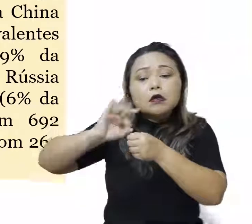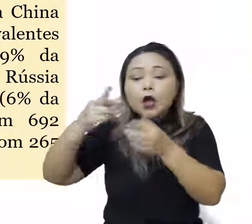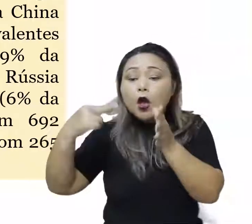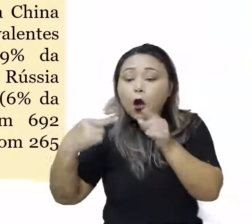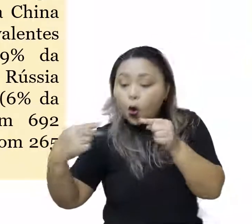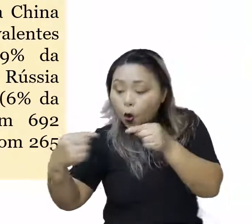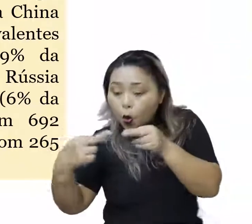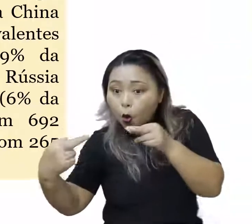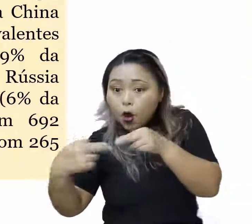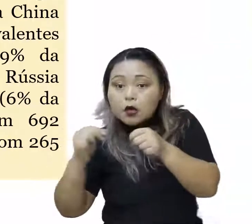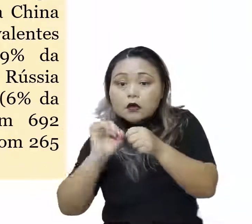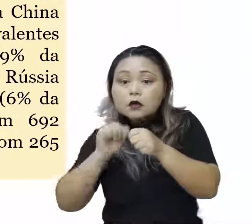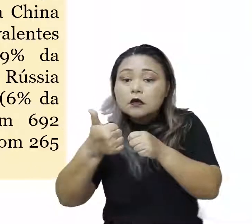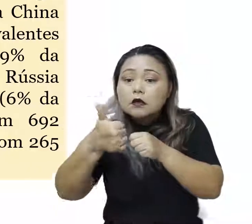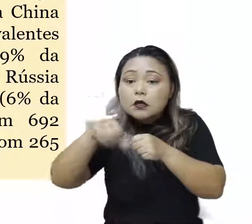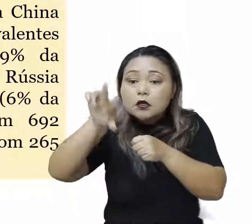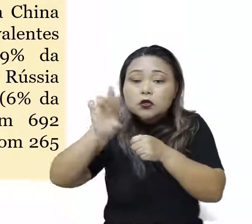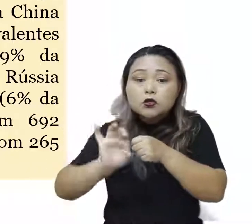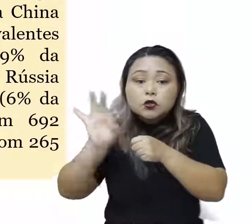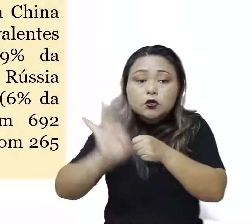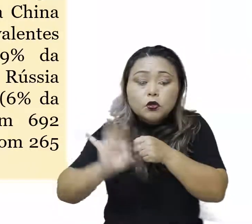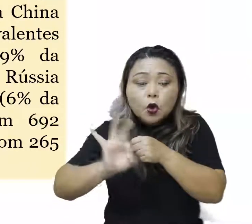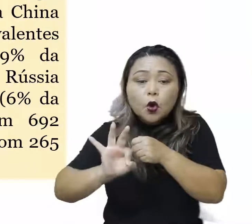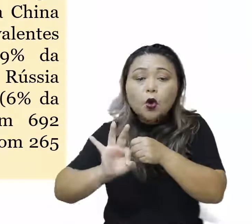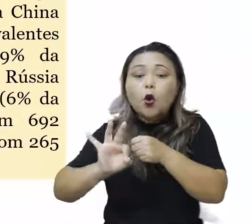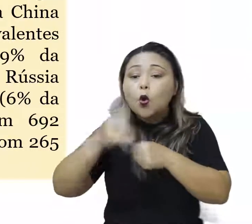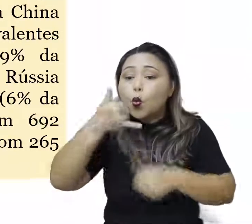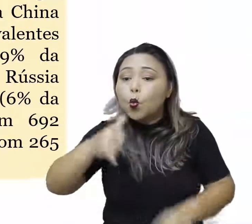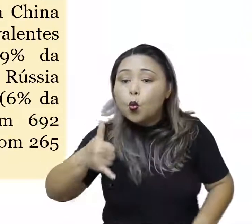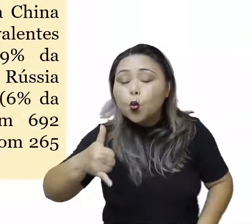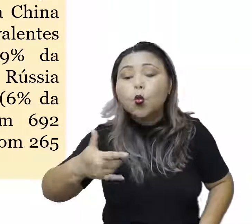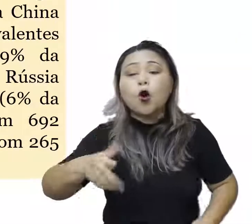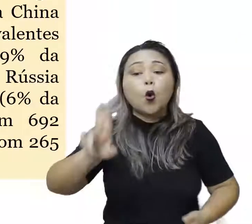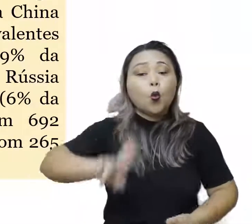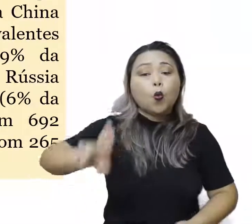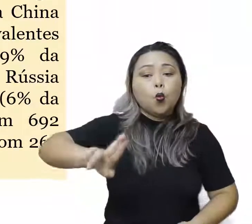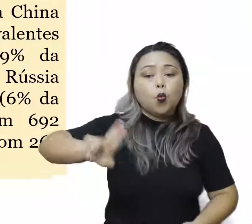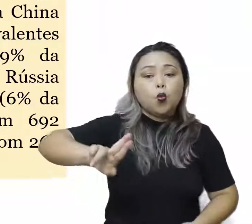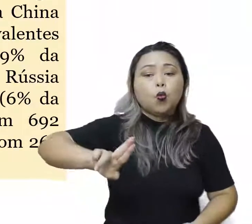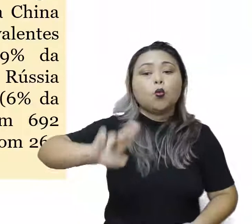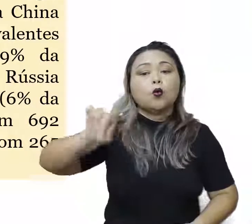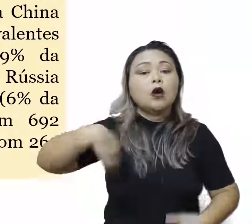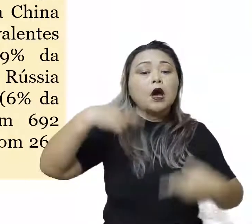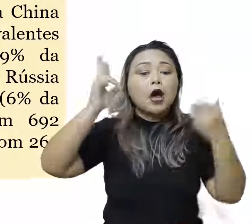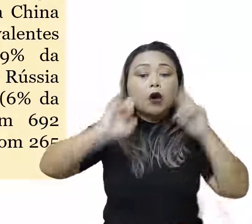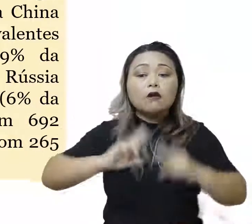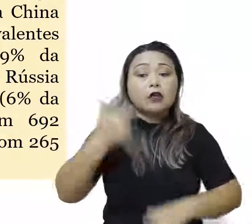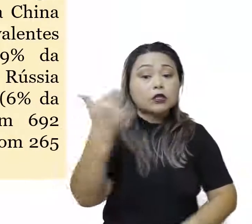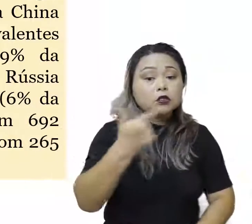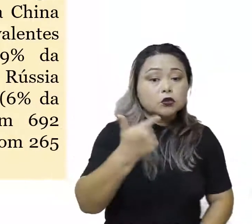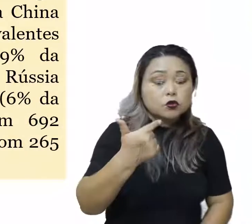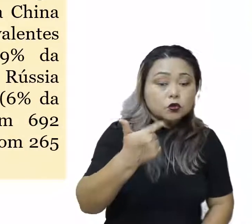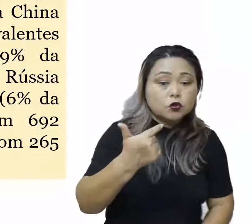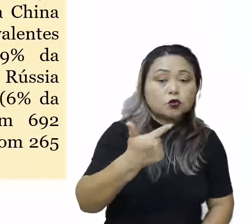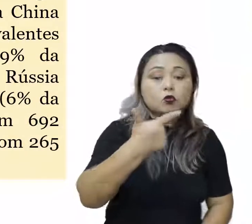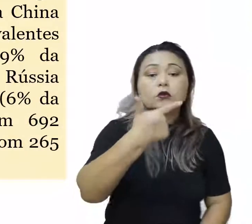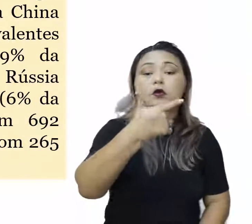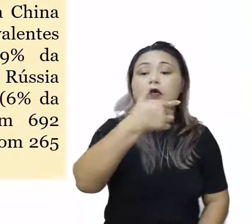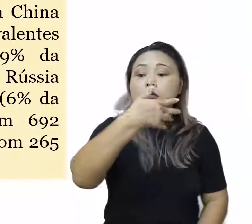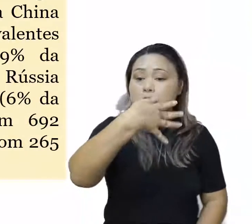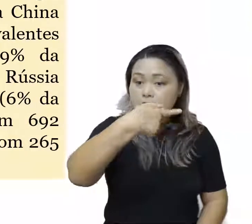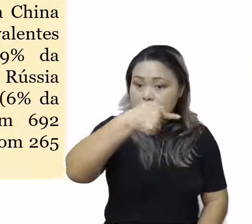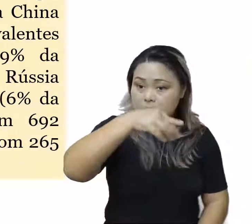do mundo. A Rússia vem em segundo lugar, com 7,1 milhões do TEP. Depois a